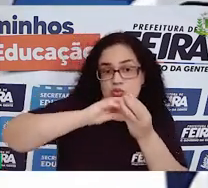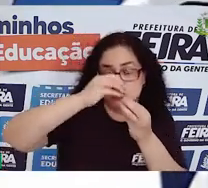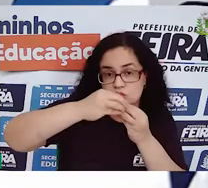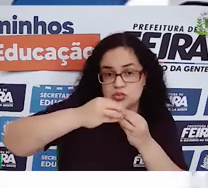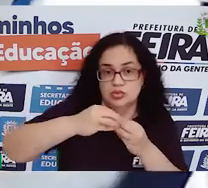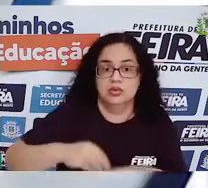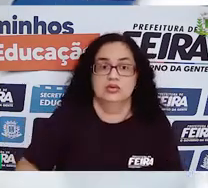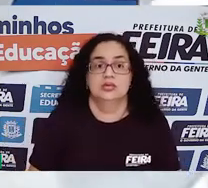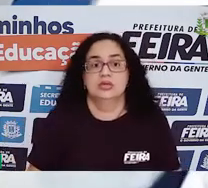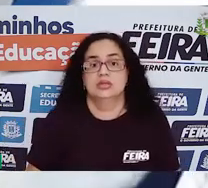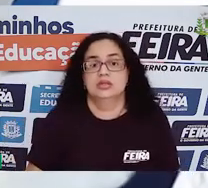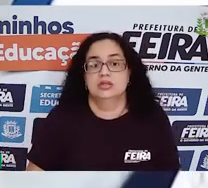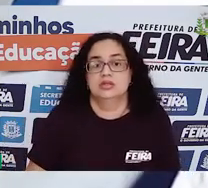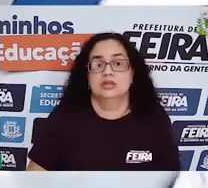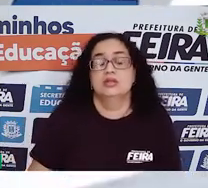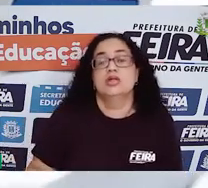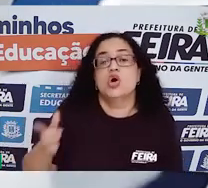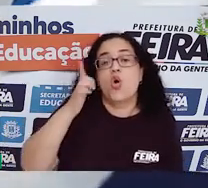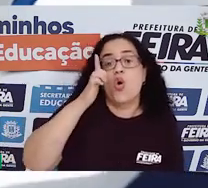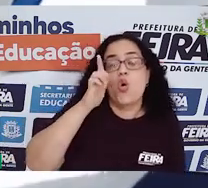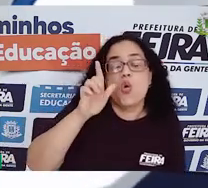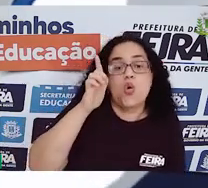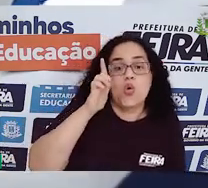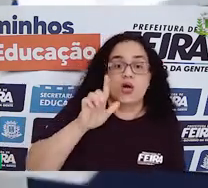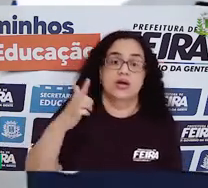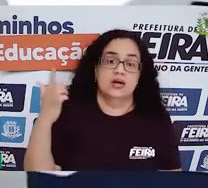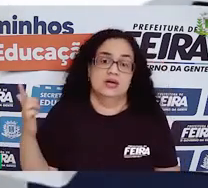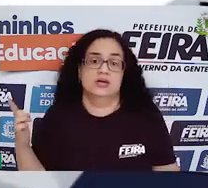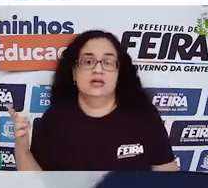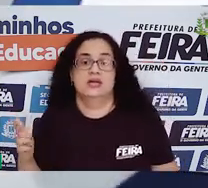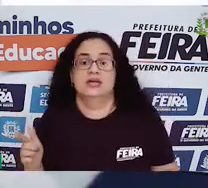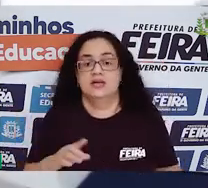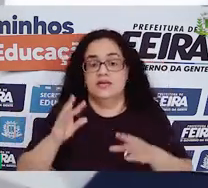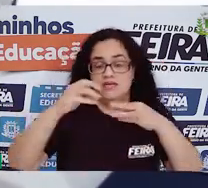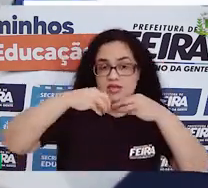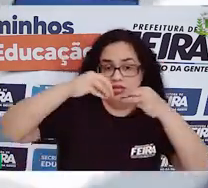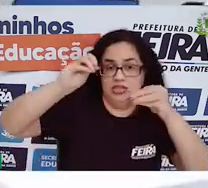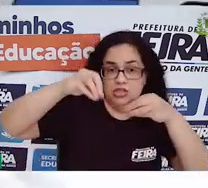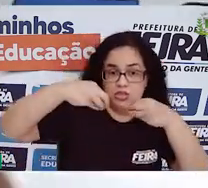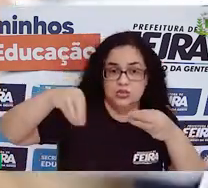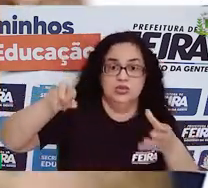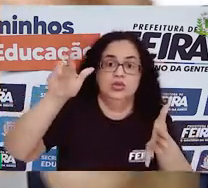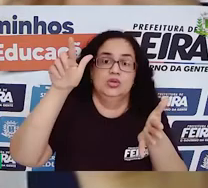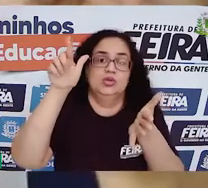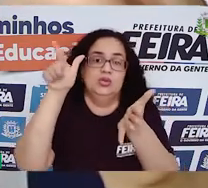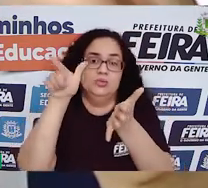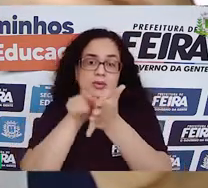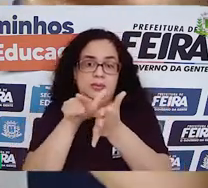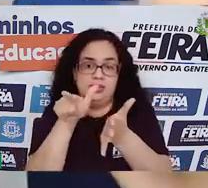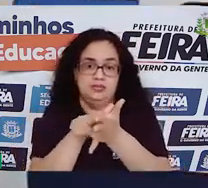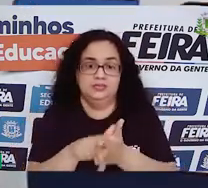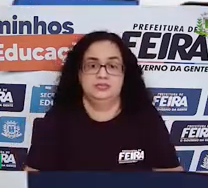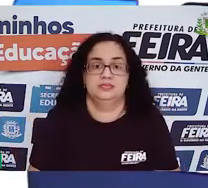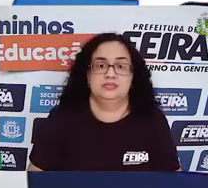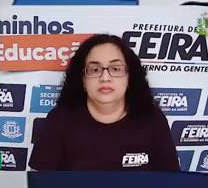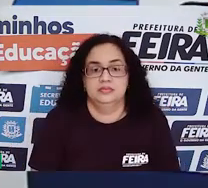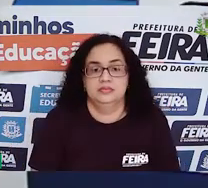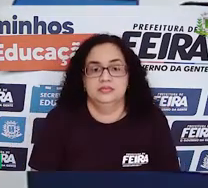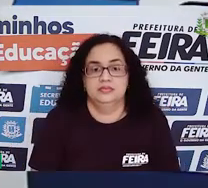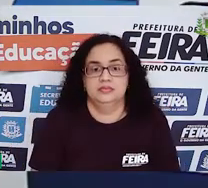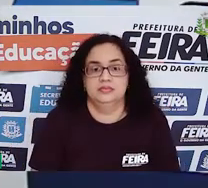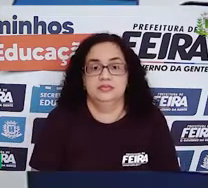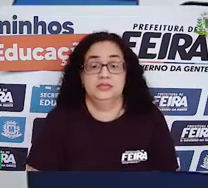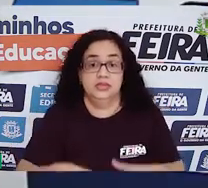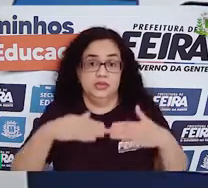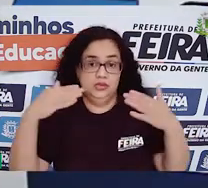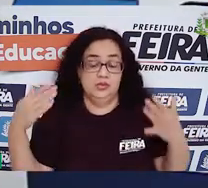só! E isso aqui a gente conseguiu graças à flexibilidade do papel. Então,